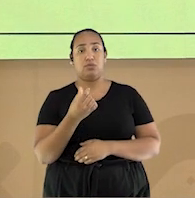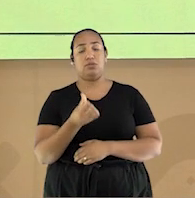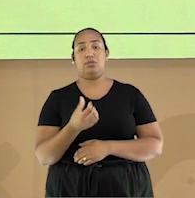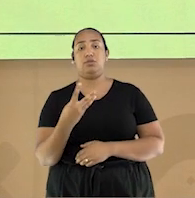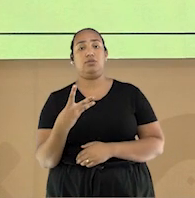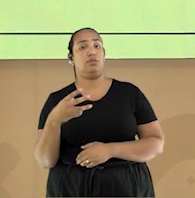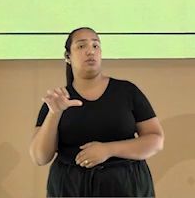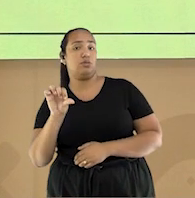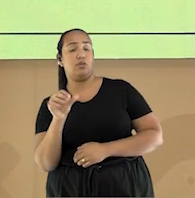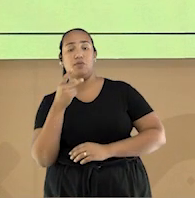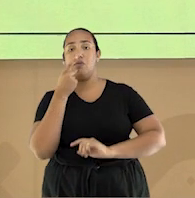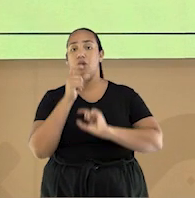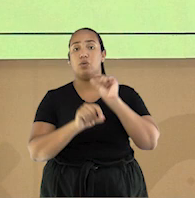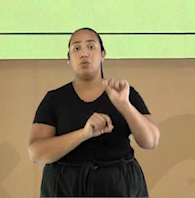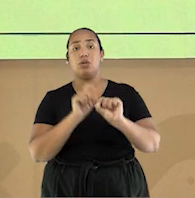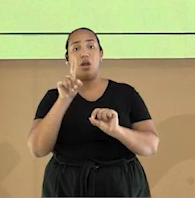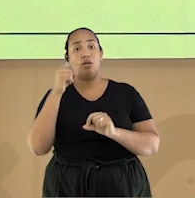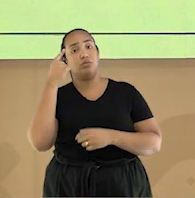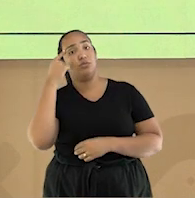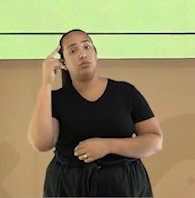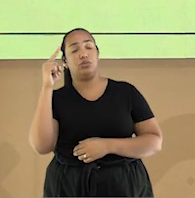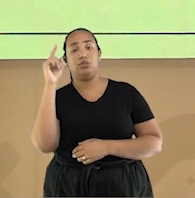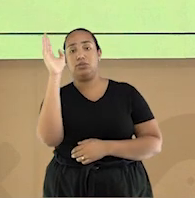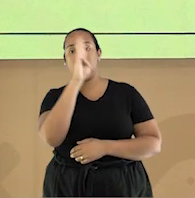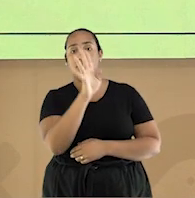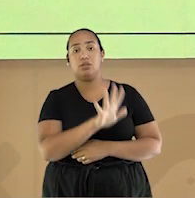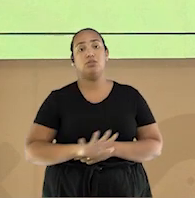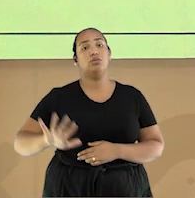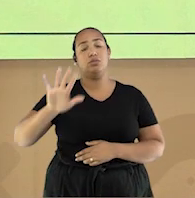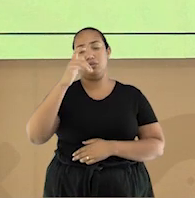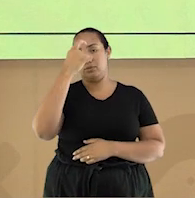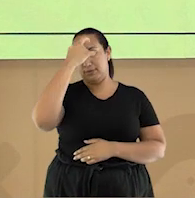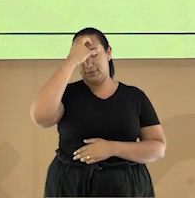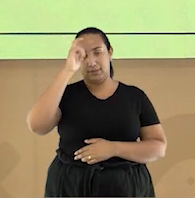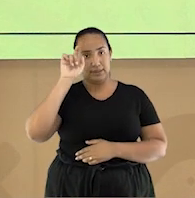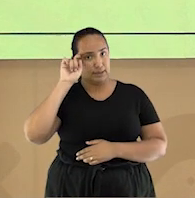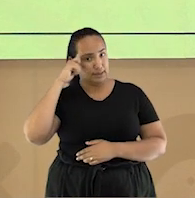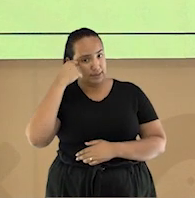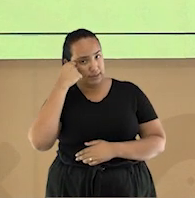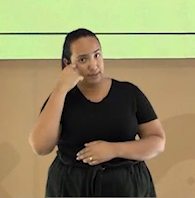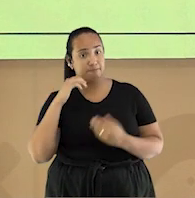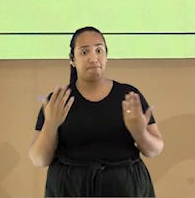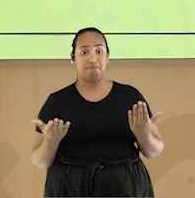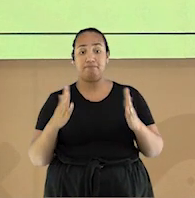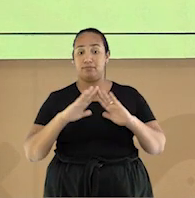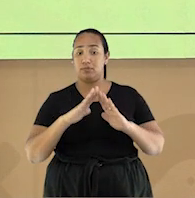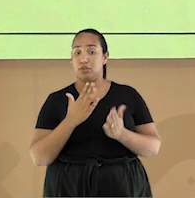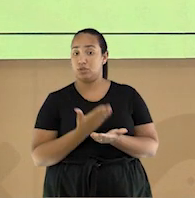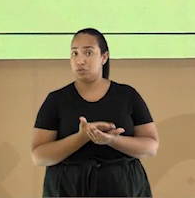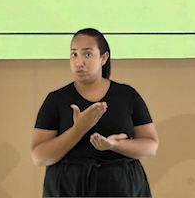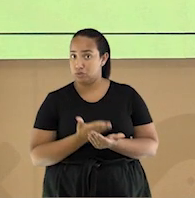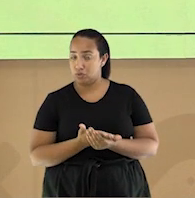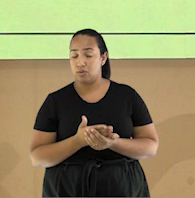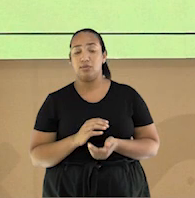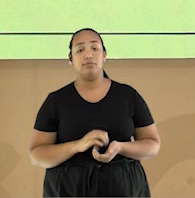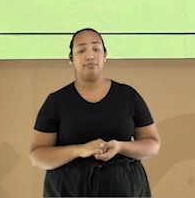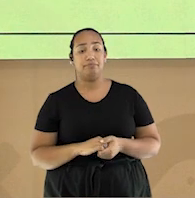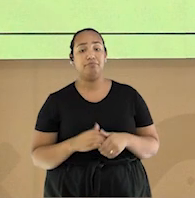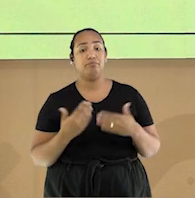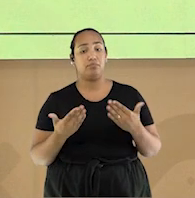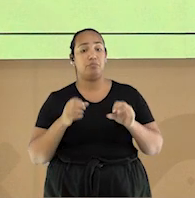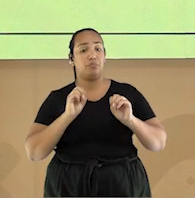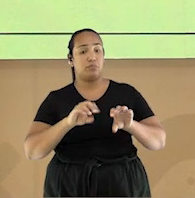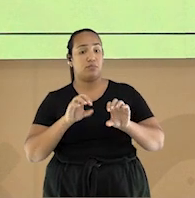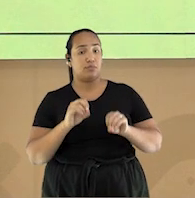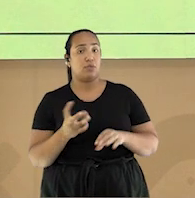10.639 institui o Dia Nacional da Consciência Negra. No calendário escolar, dessa maneira, o ensino